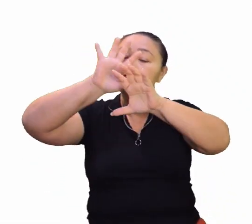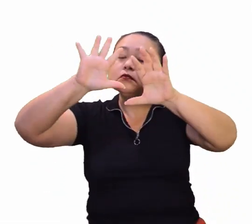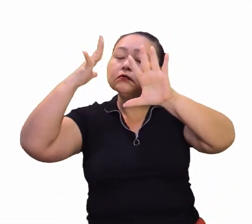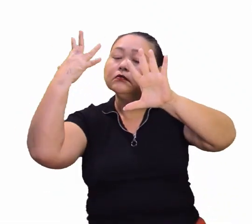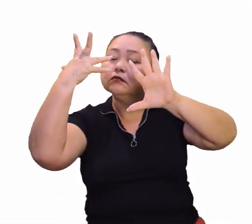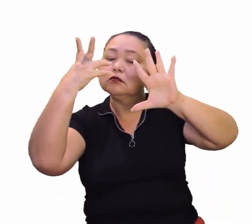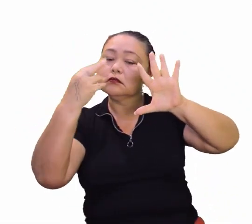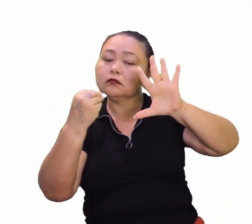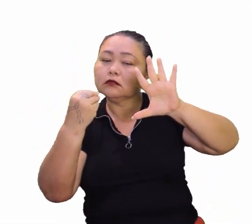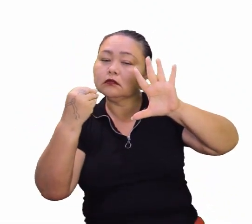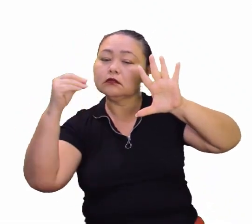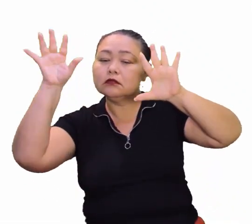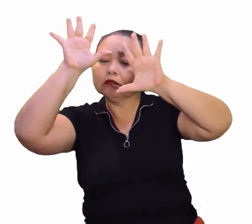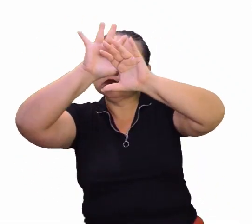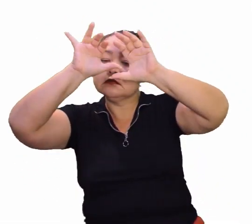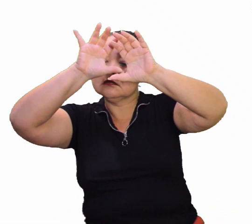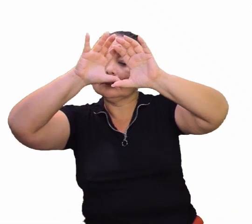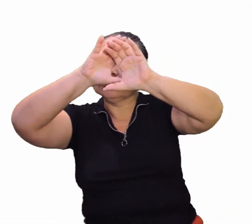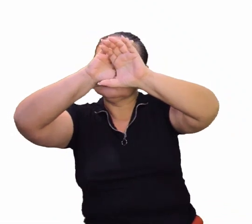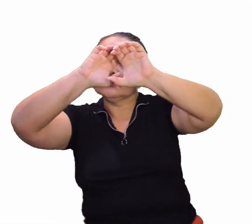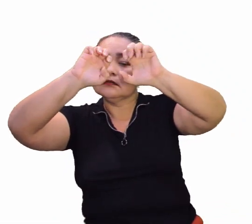bonito,